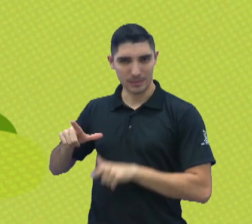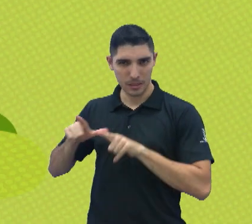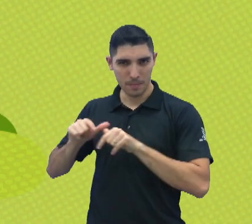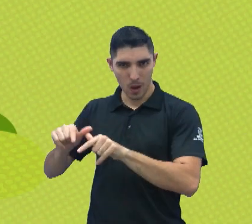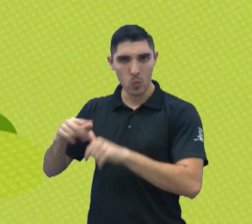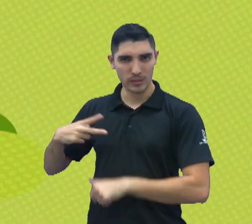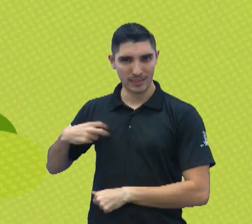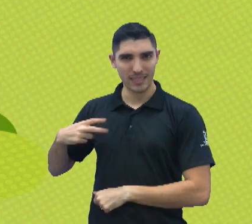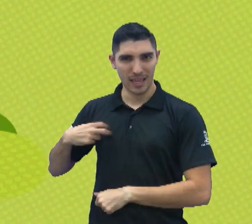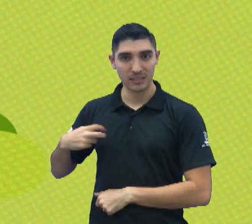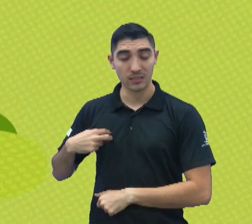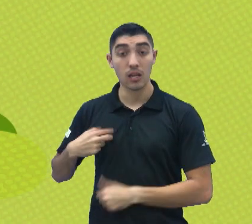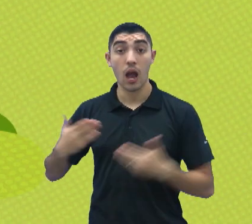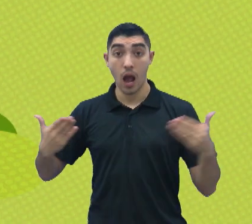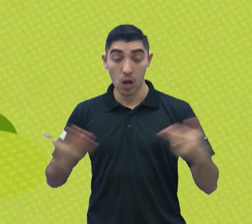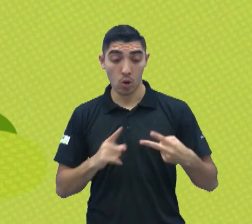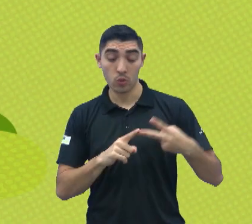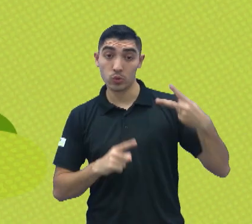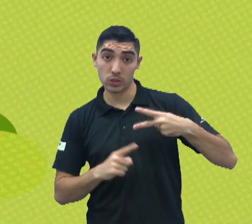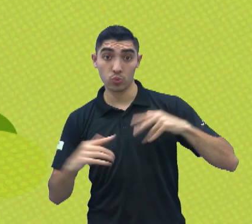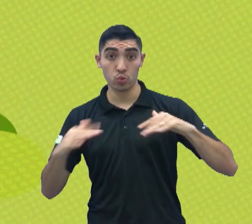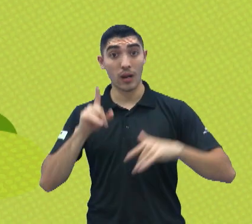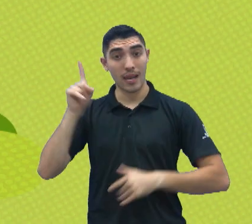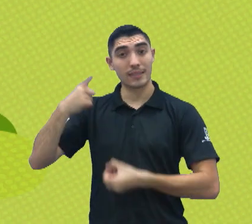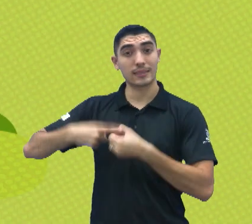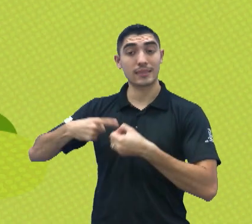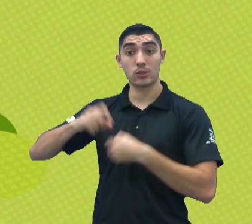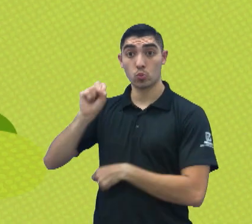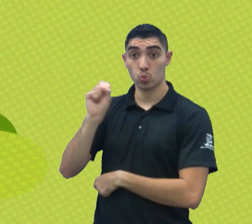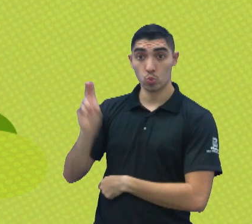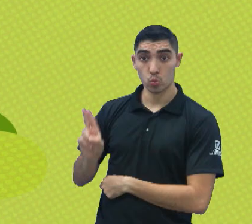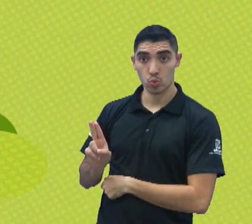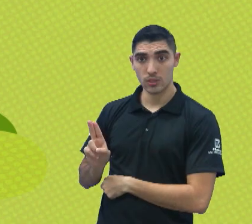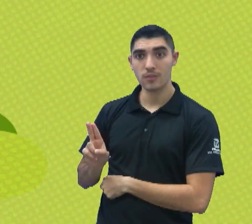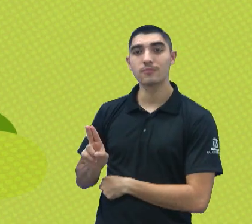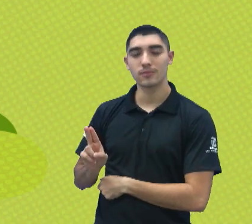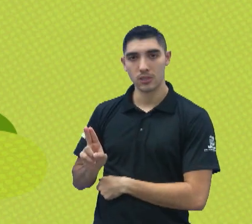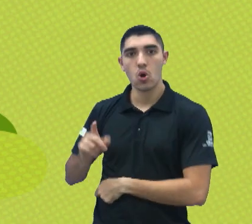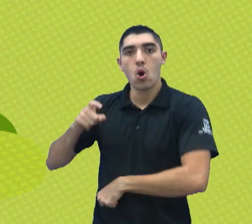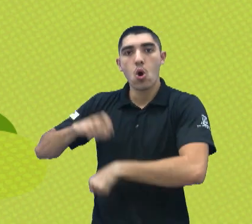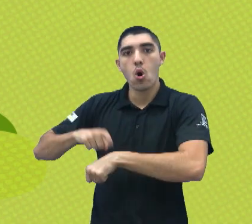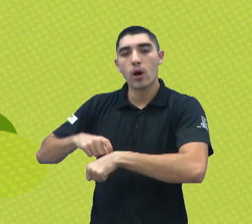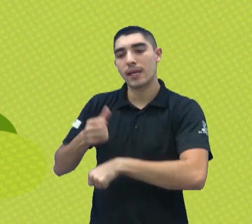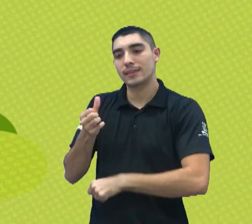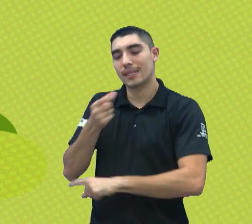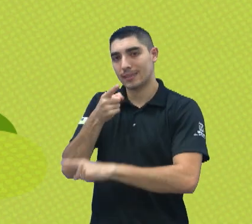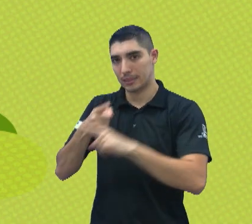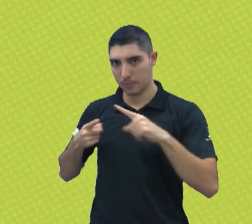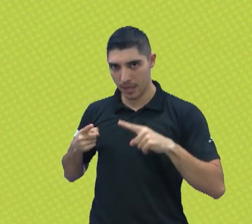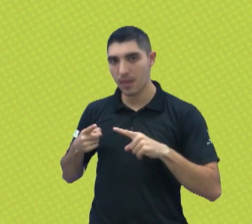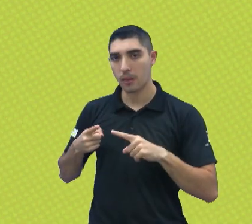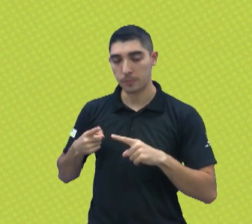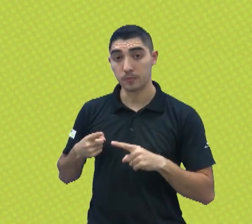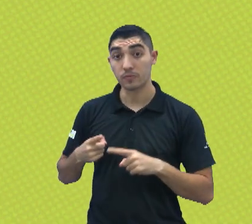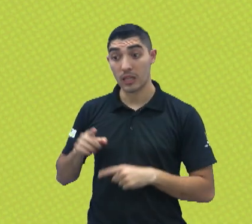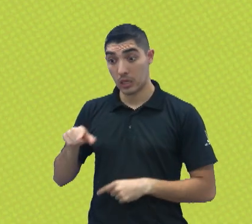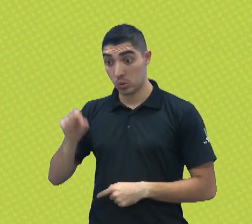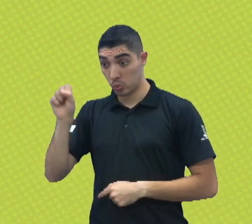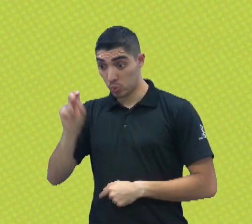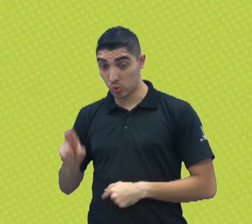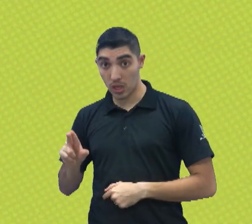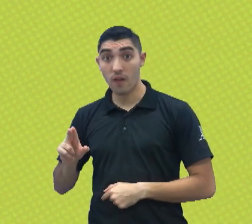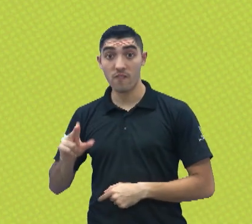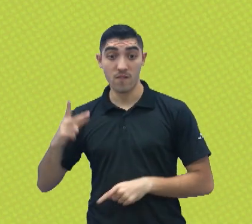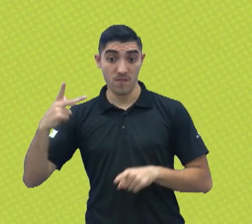em Bauru, hoje em Suzano. As equipes se enfrentam, o jogo mais cedo, 18h30, mesma situação. Se o Suzano vencer, fecha a